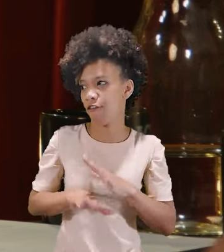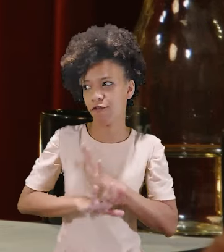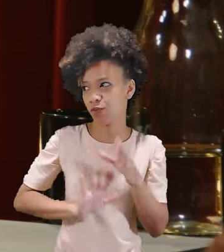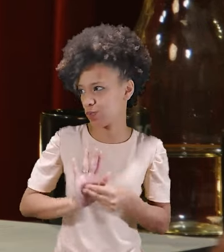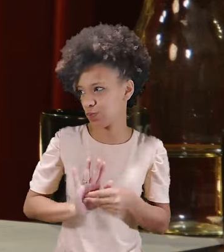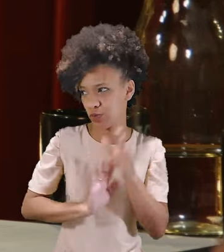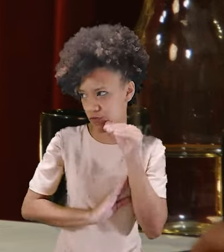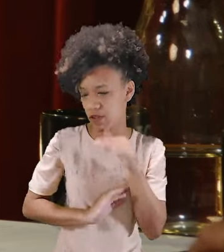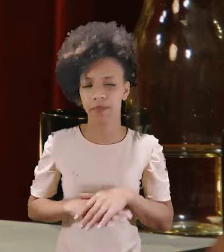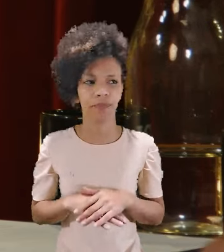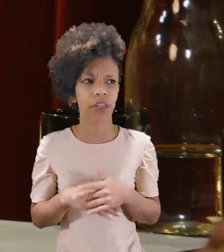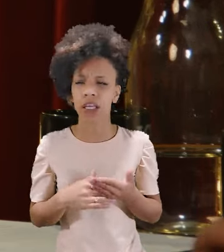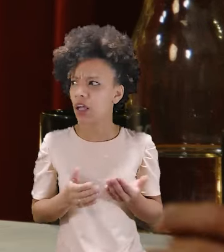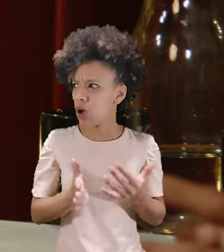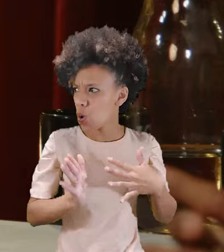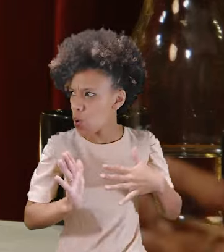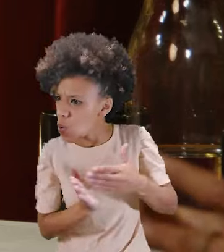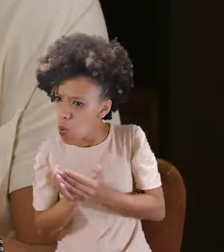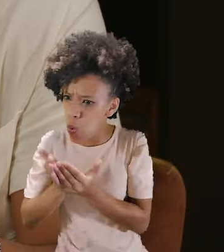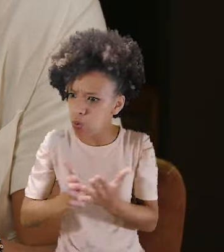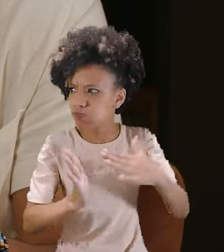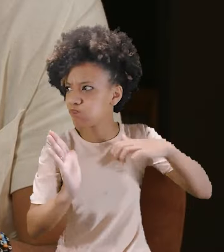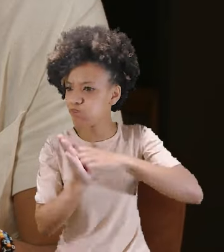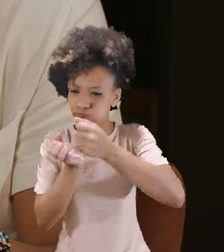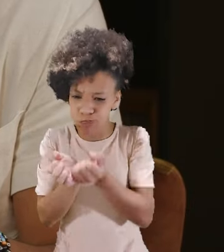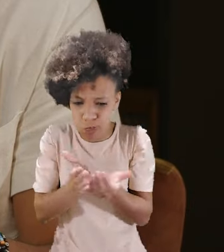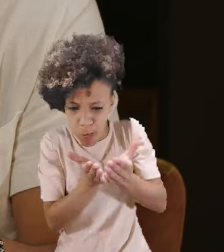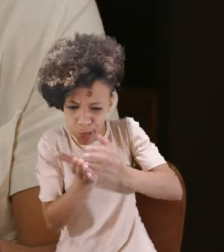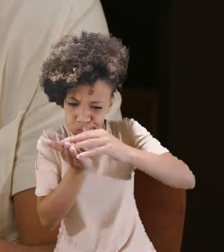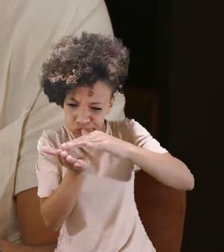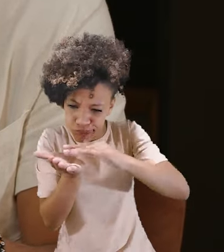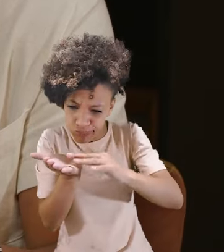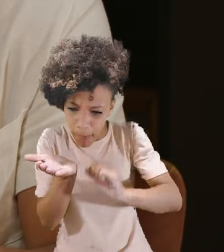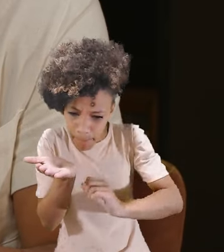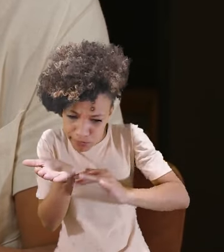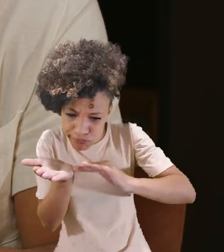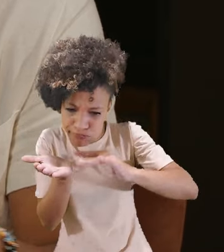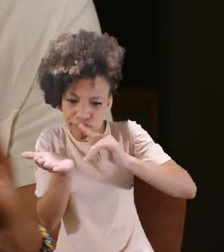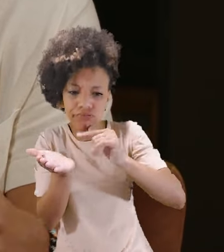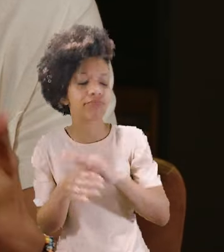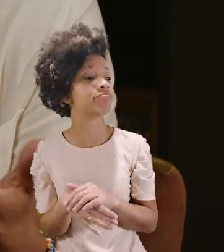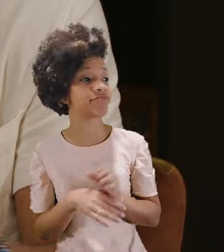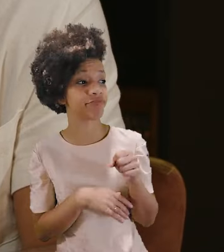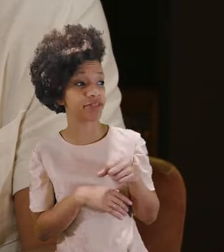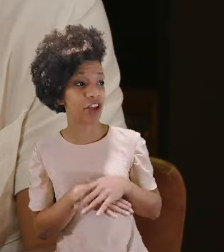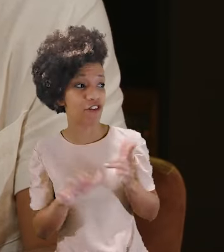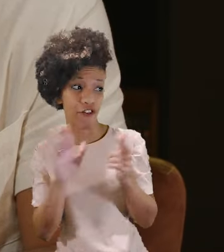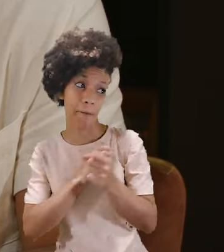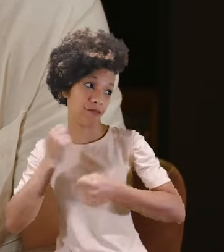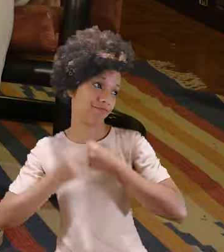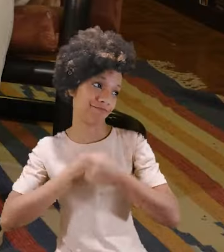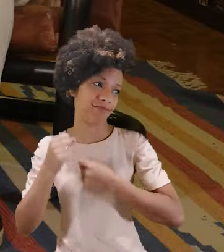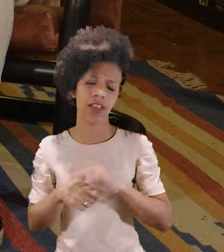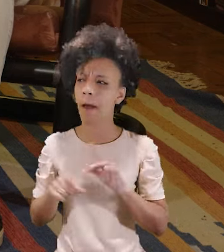segurança Claro e aí a afundou nesse navio não foi sim foi vivo na poodle o comandante foi embora sair correndo